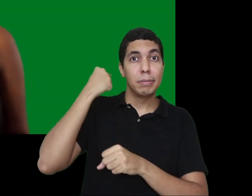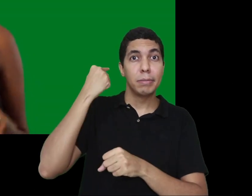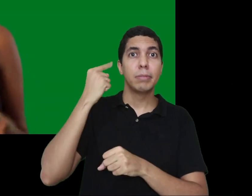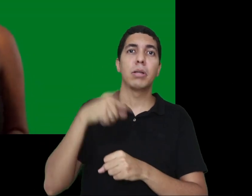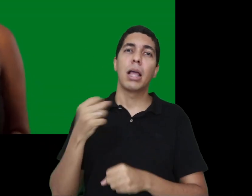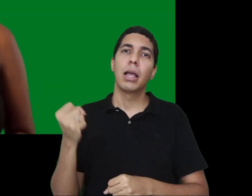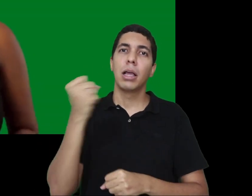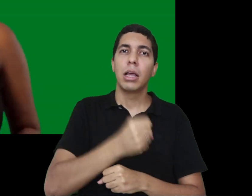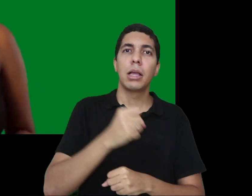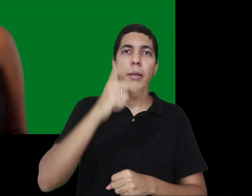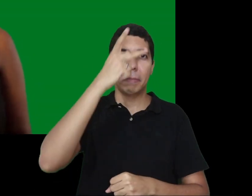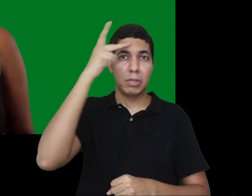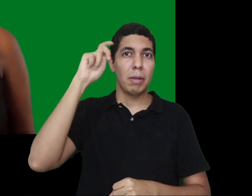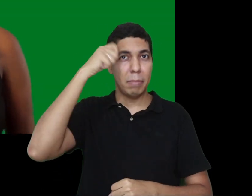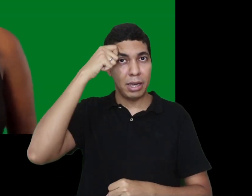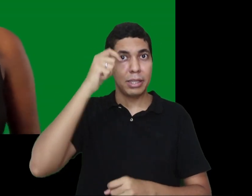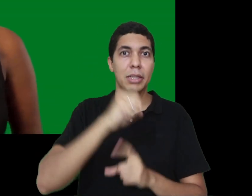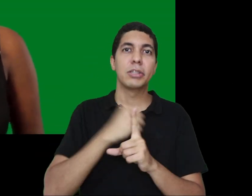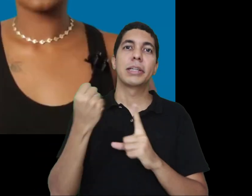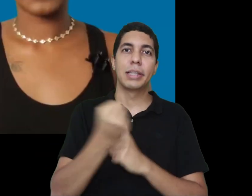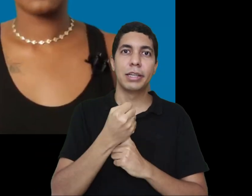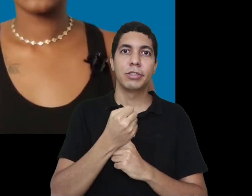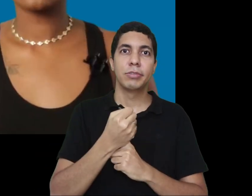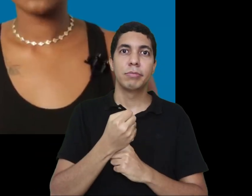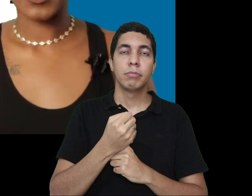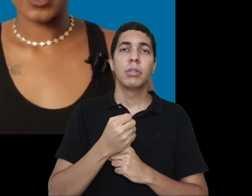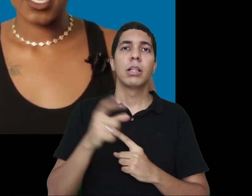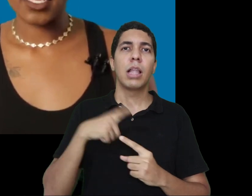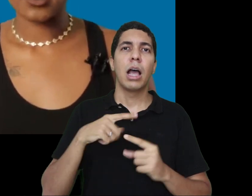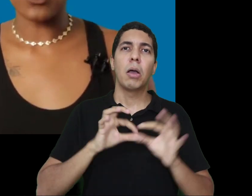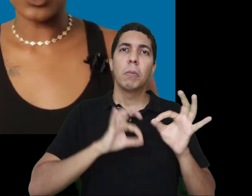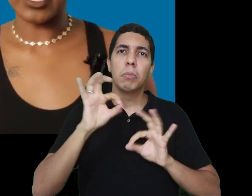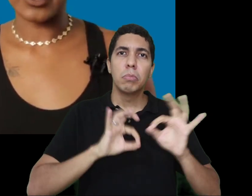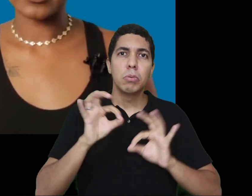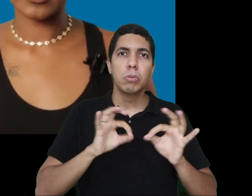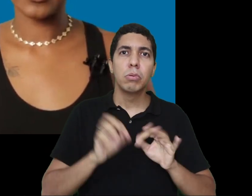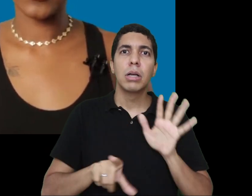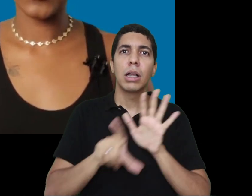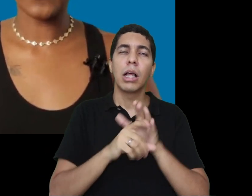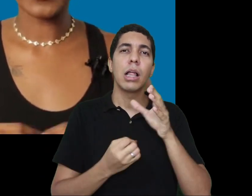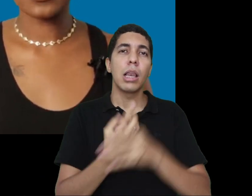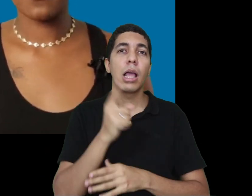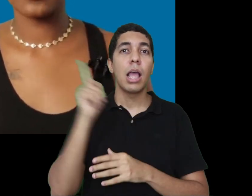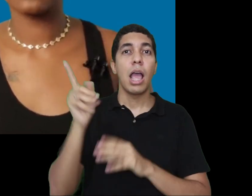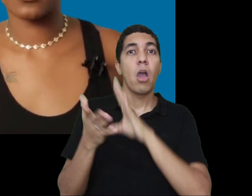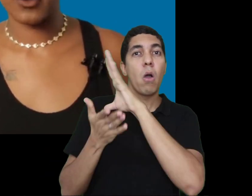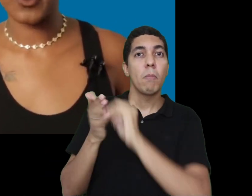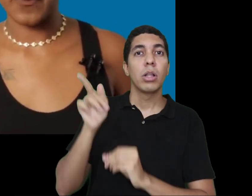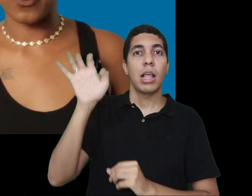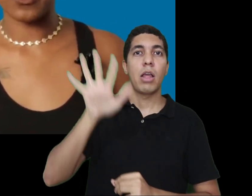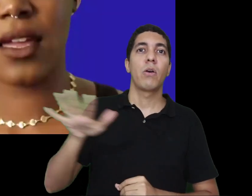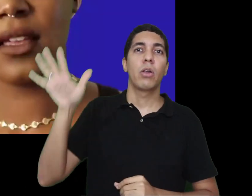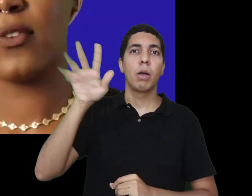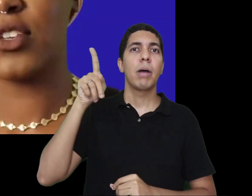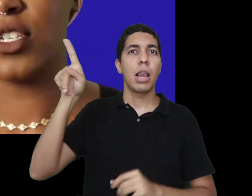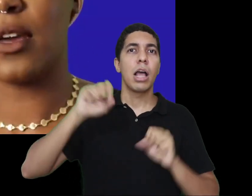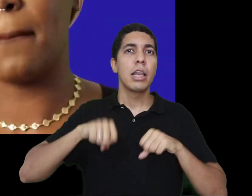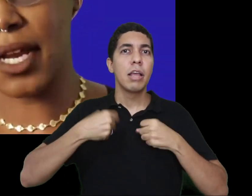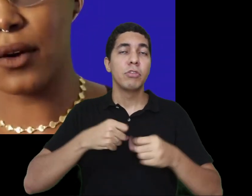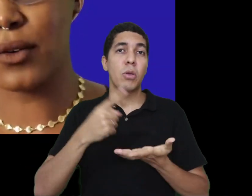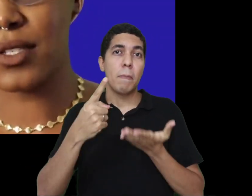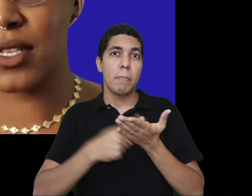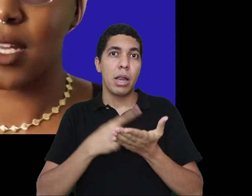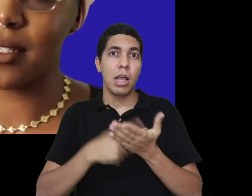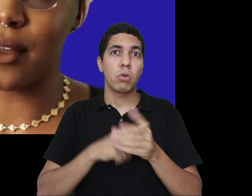anteriores, inserindo os negros na sociedade. Os parâmetros para a criação de leis seguiam em um pensamento europeu, que